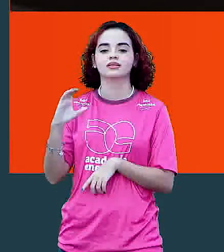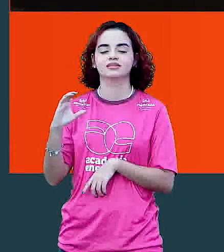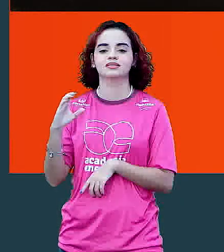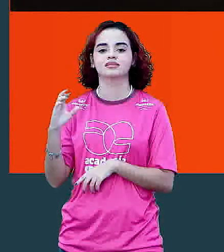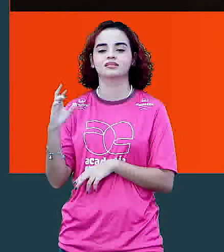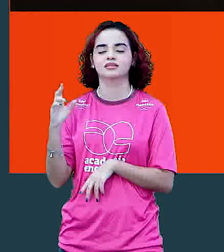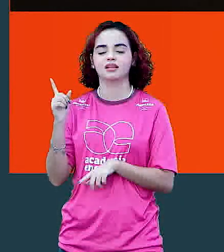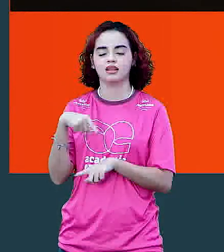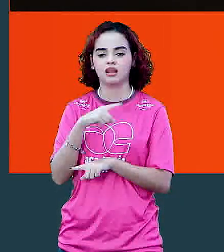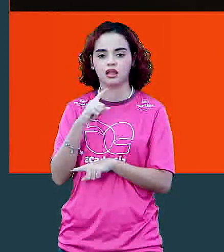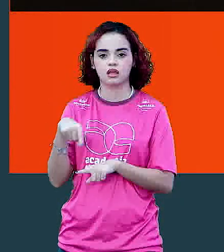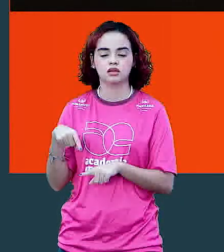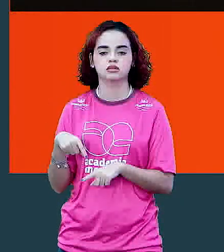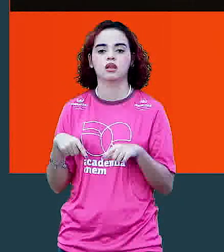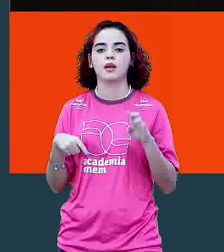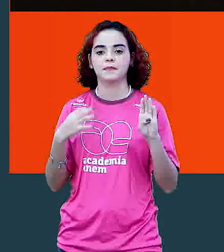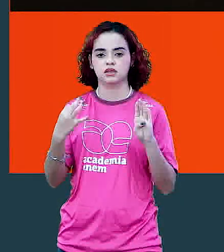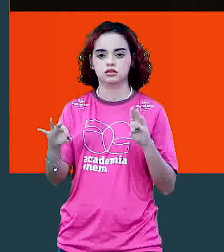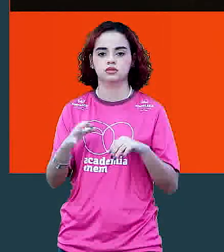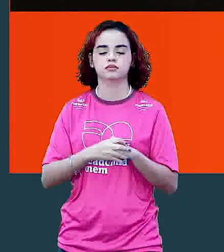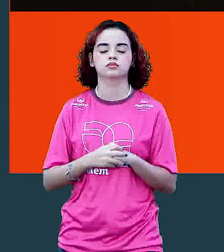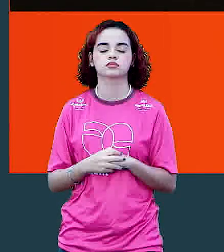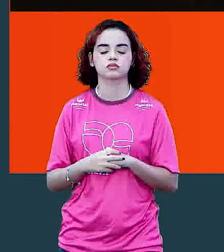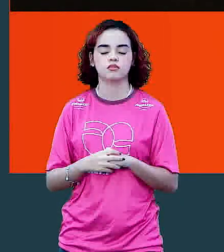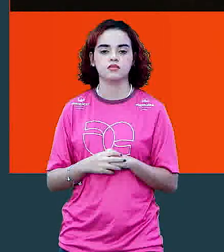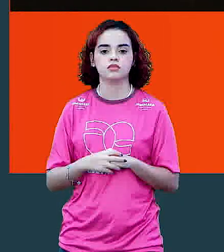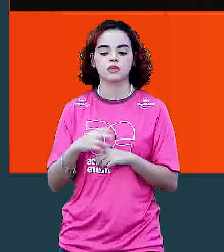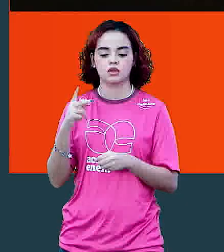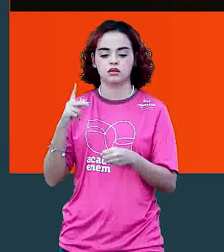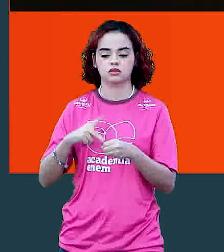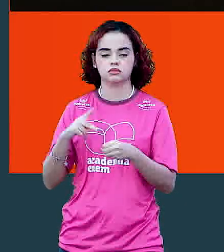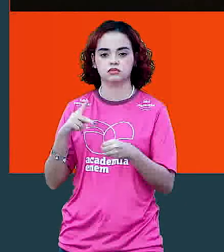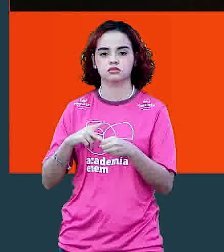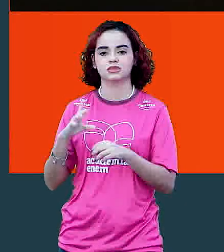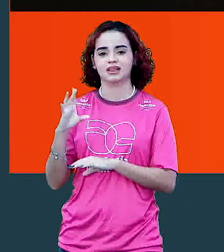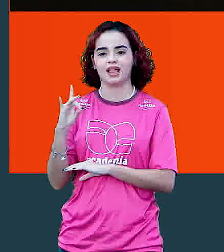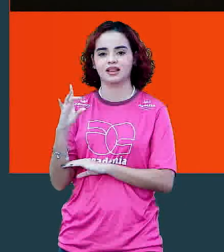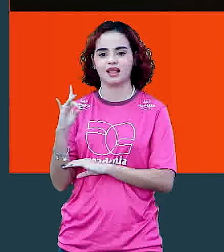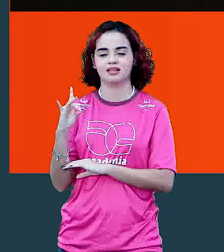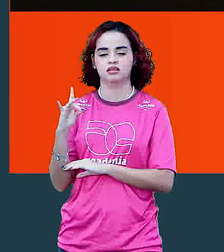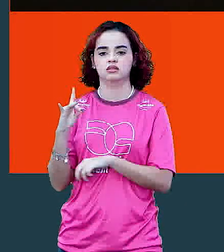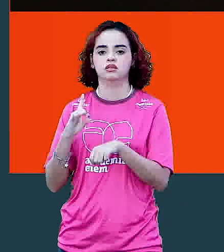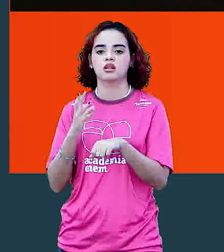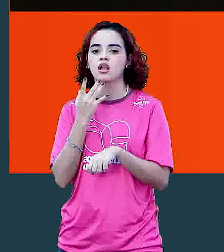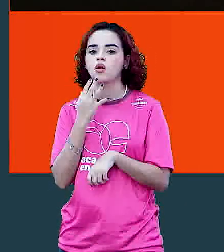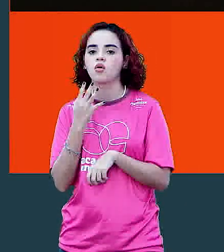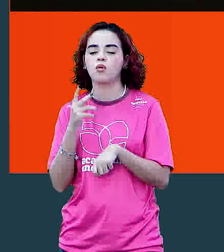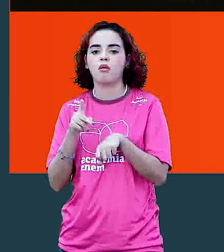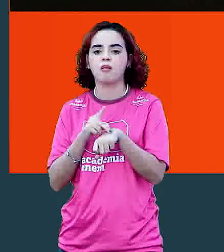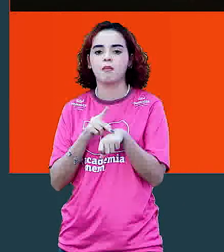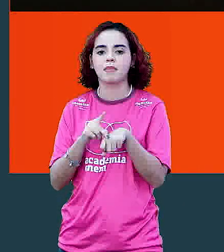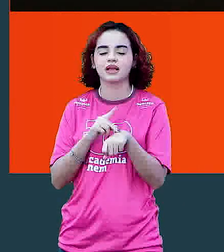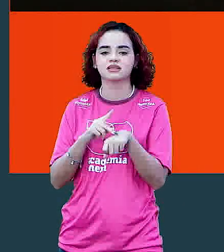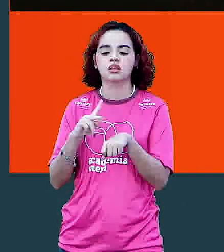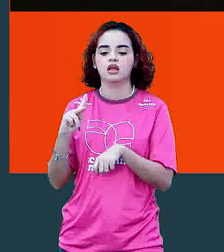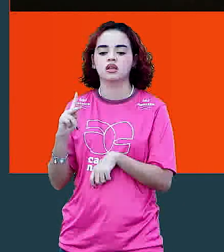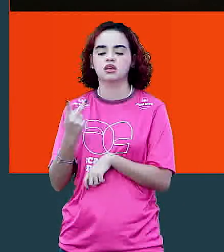O petróleo é uma mistura de líquidos viscosos e de coloração escura, considerada hidrofílica,